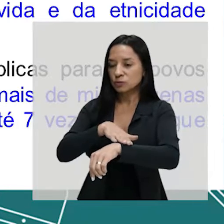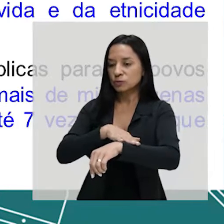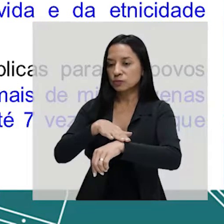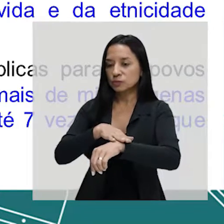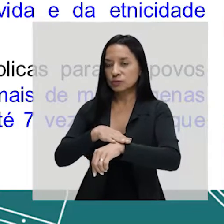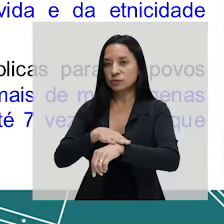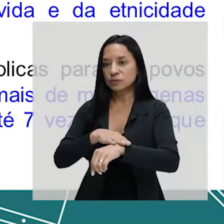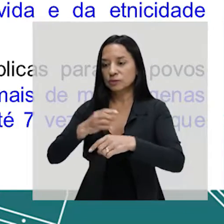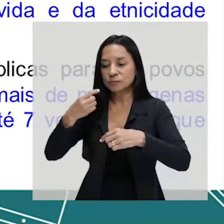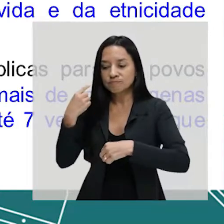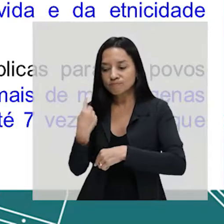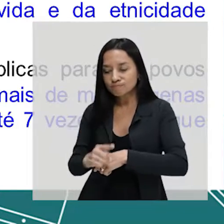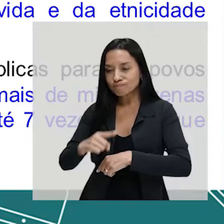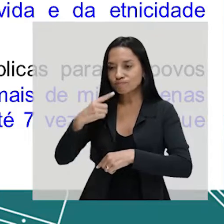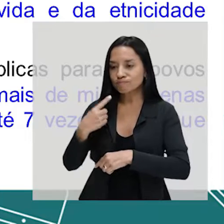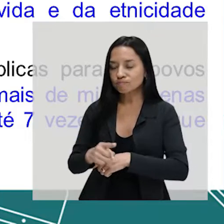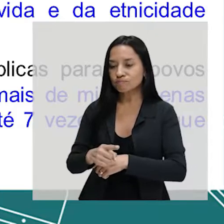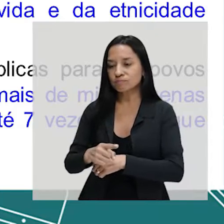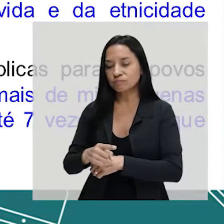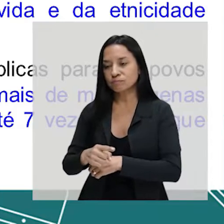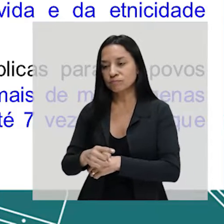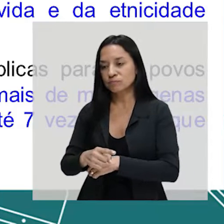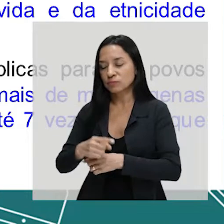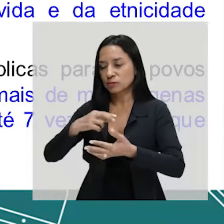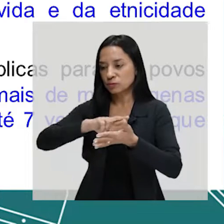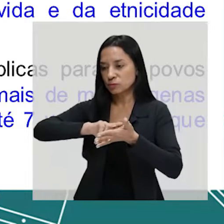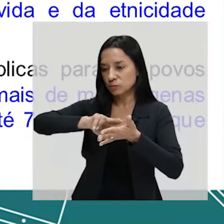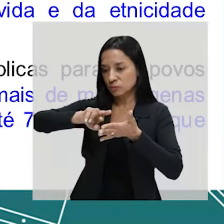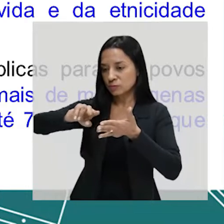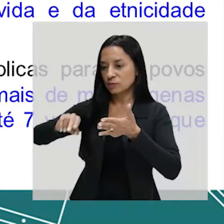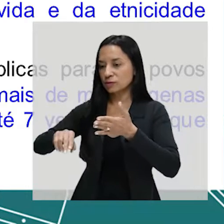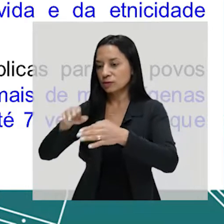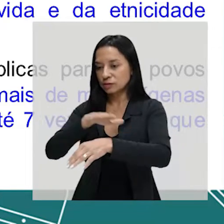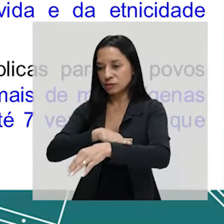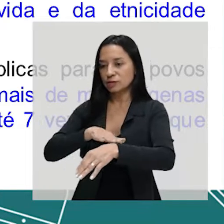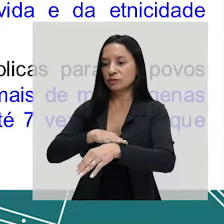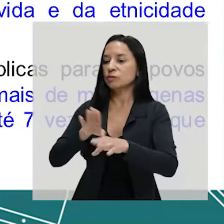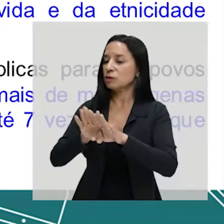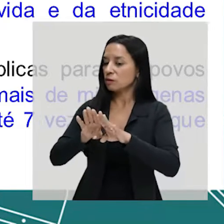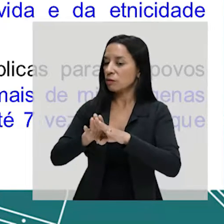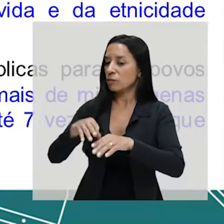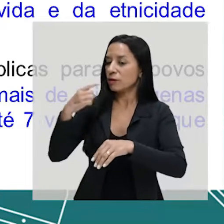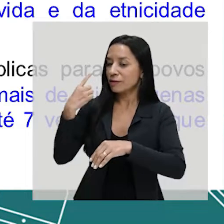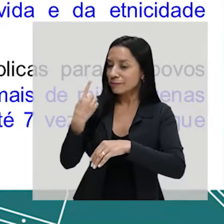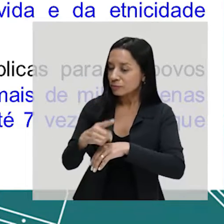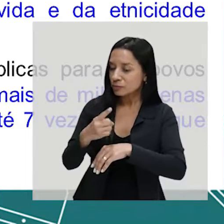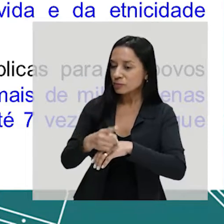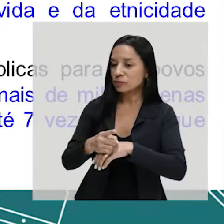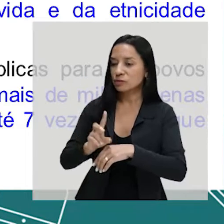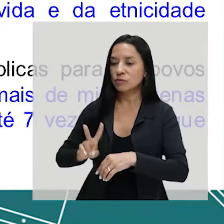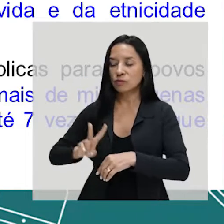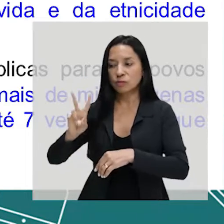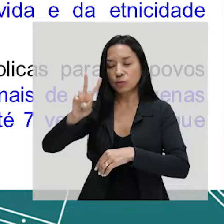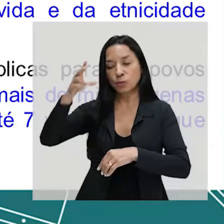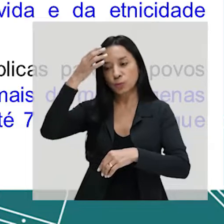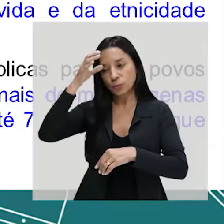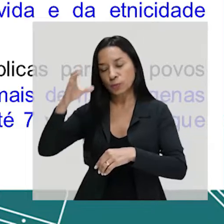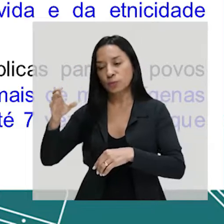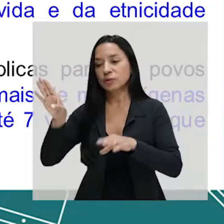estão ameaçadas a a diversidade étnica está ameaçada seus valores culturais estão